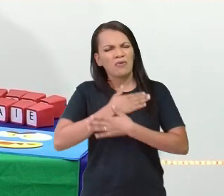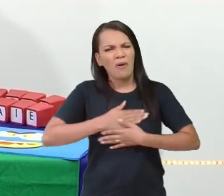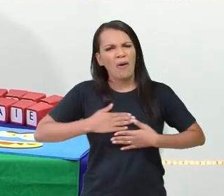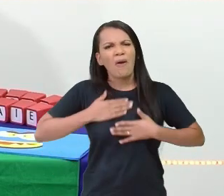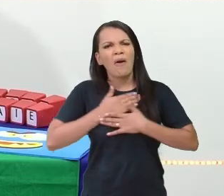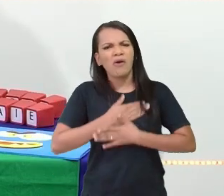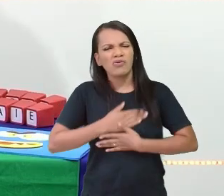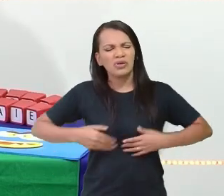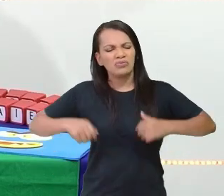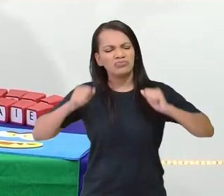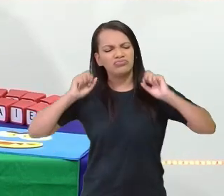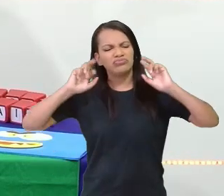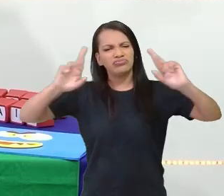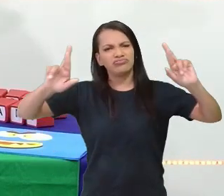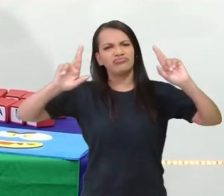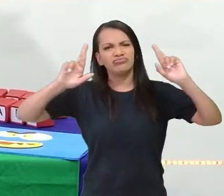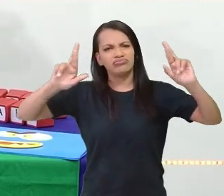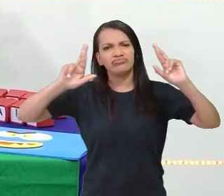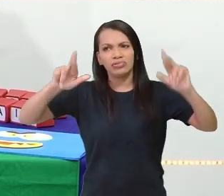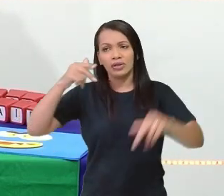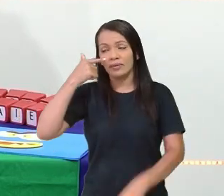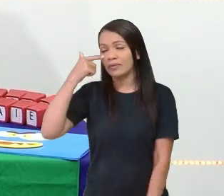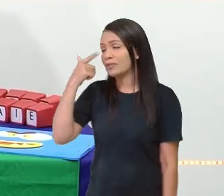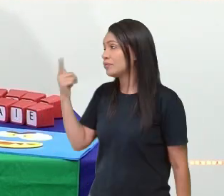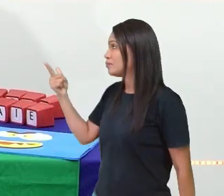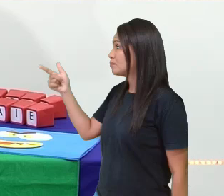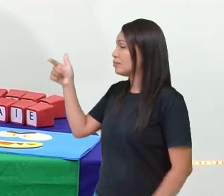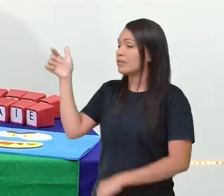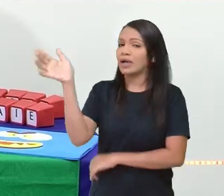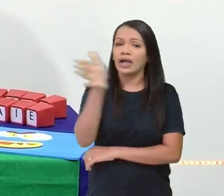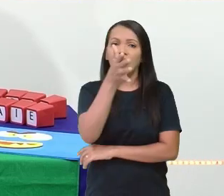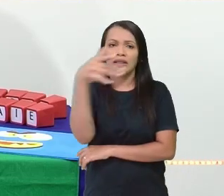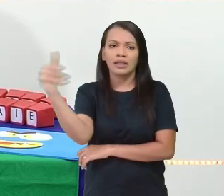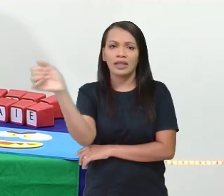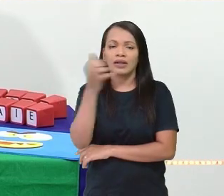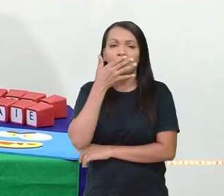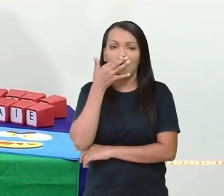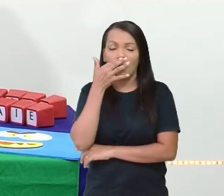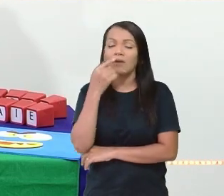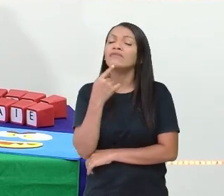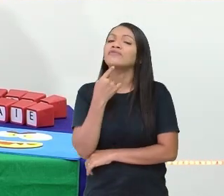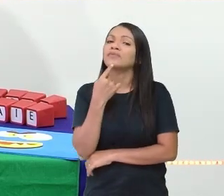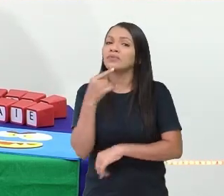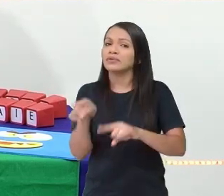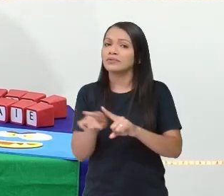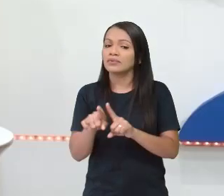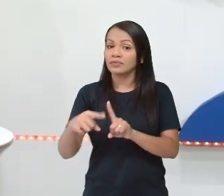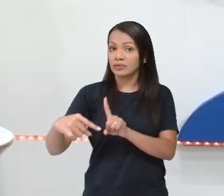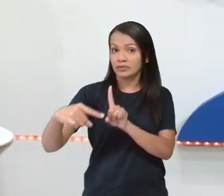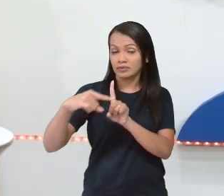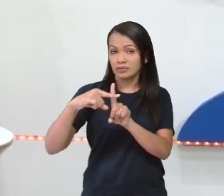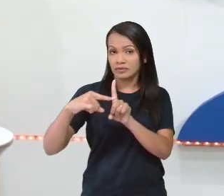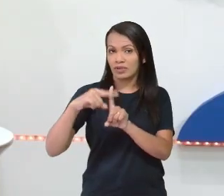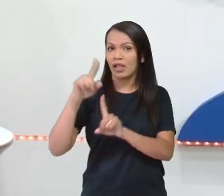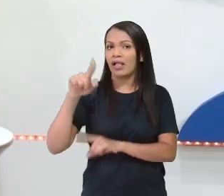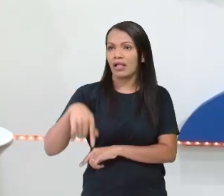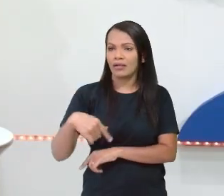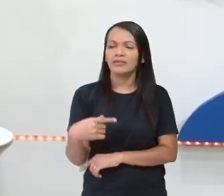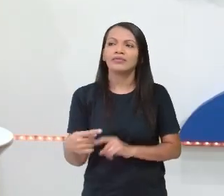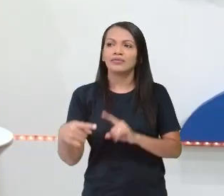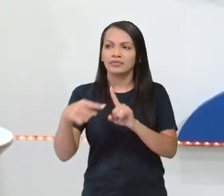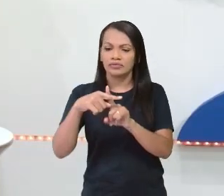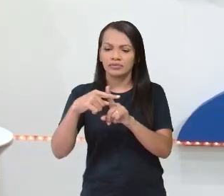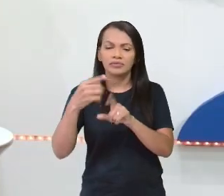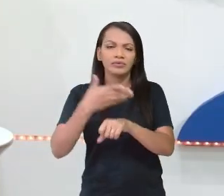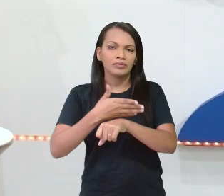está aqui, ó. É uma bandeira na cor vermelha e o símbolo lá é a cruz. Não é isso, professora Josi? É, branca. E branca,